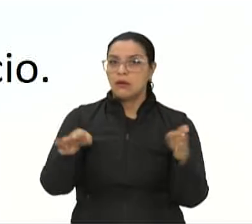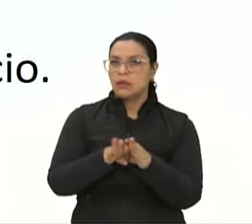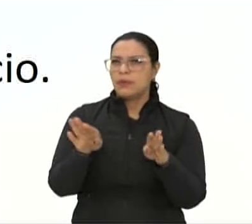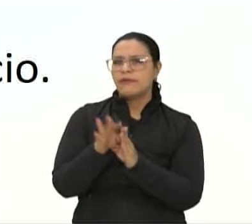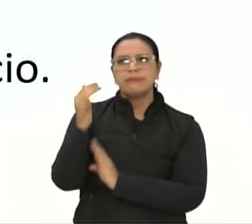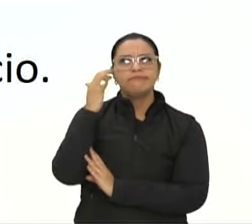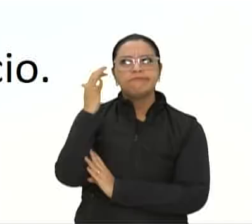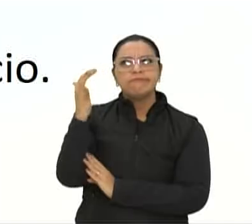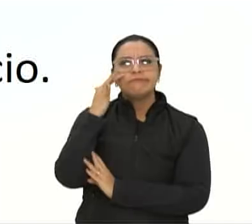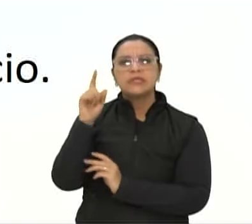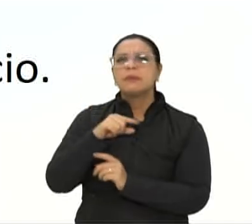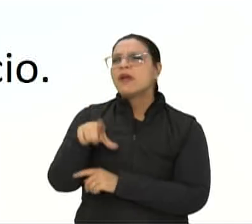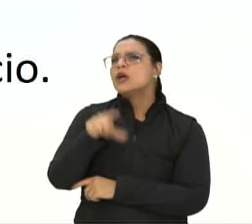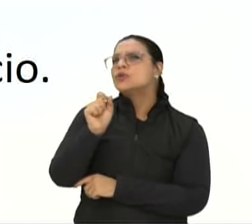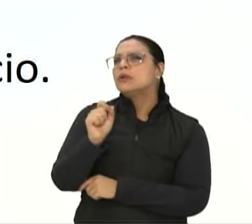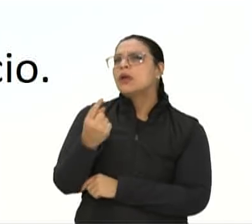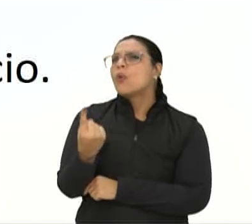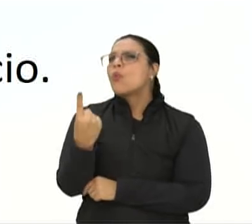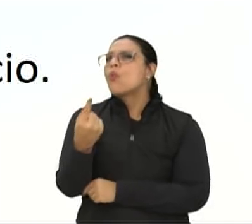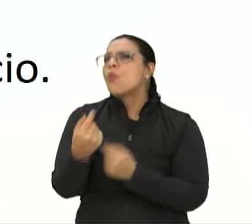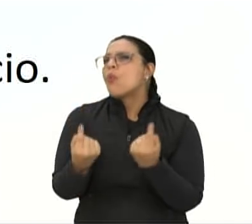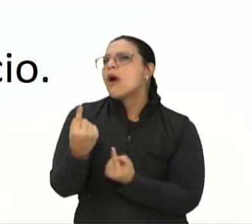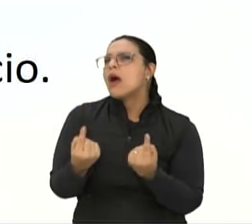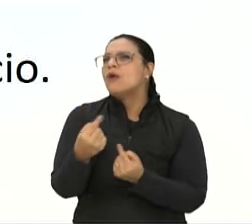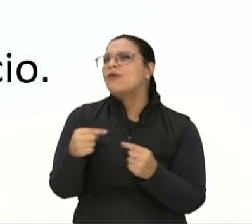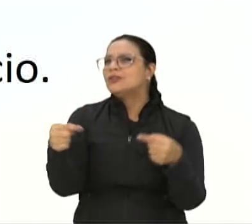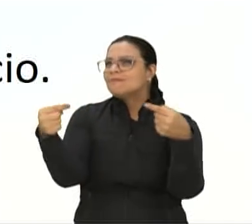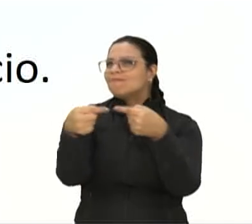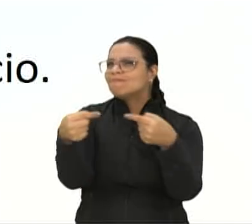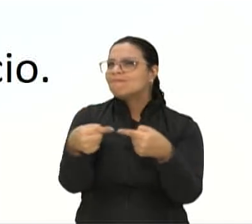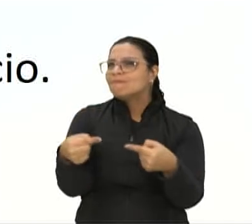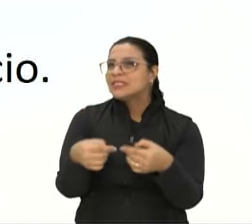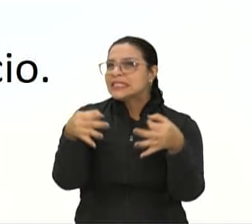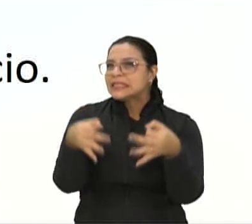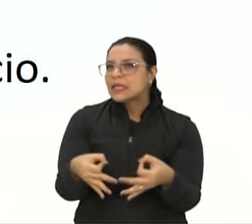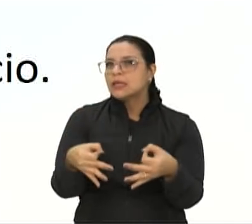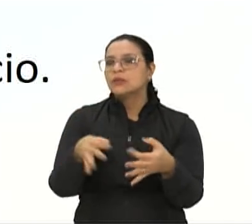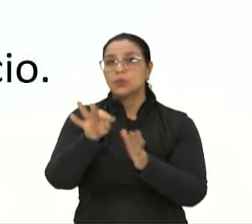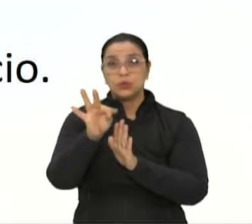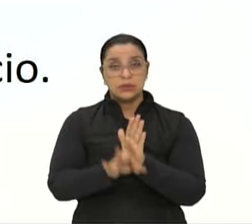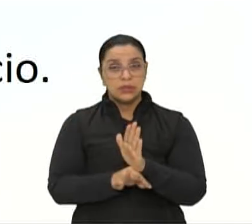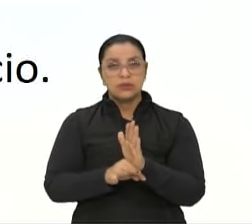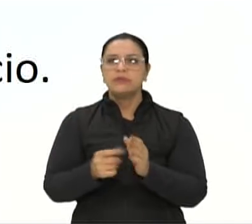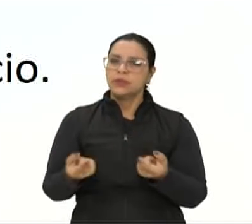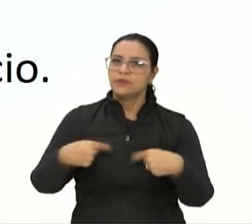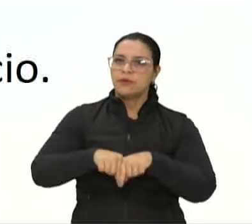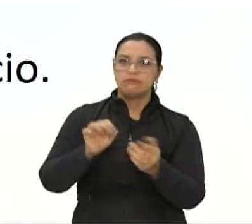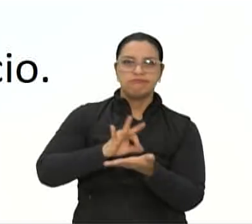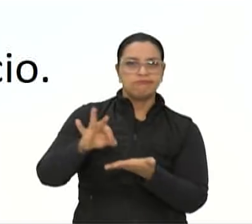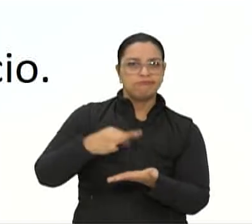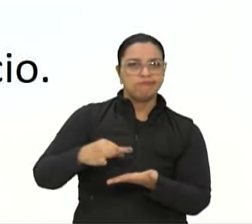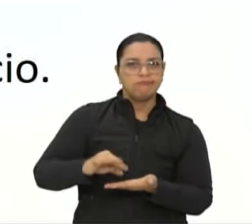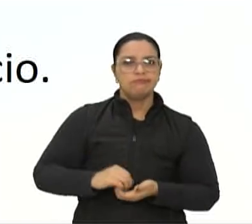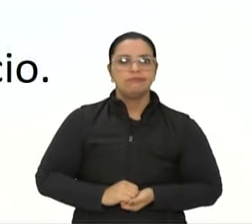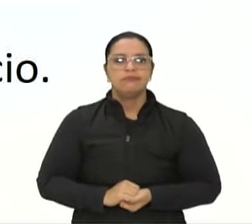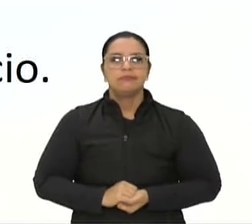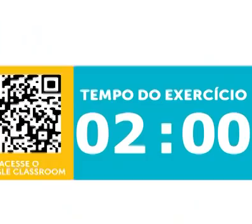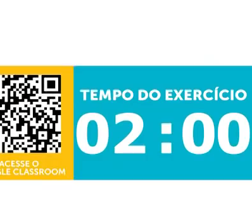pensa um pouquinho, escolhe ali, né, uma ali que você acha que condiz com o enunciado e depois a gente volta aqui corrigir.